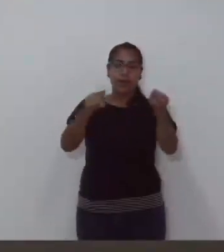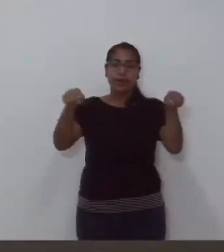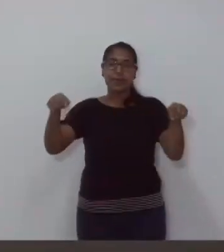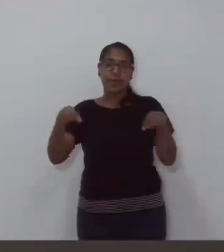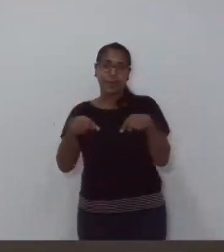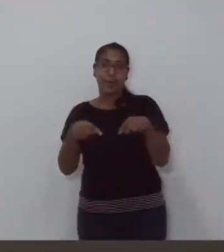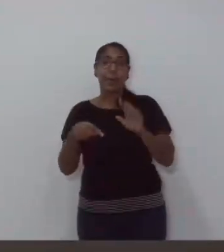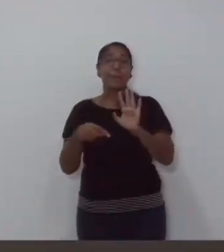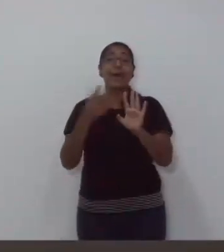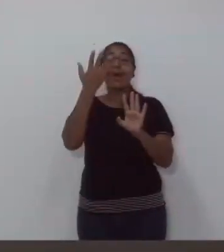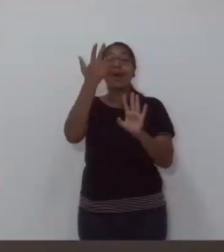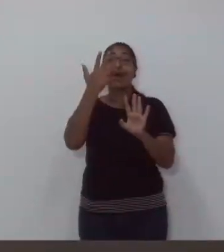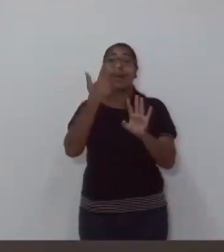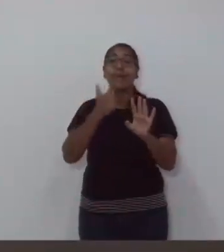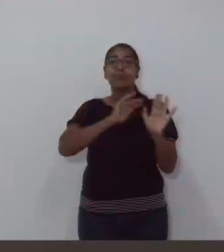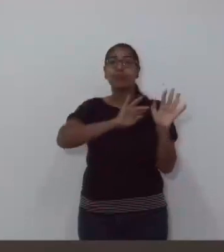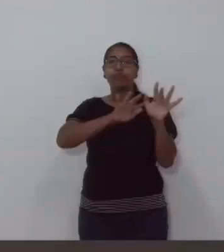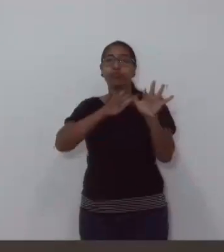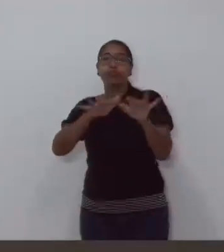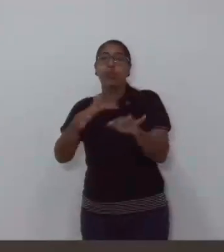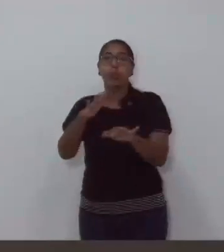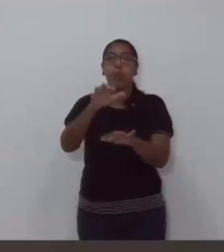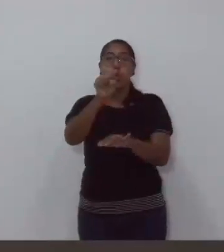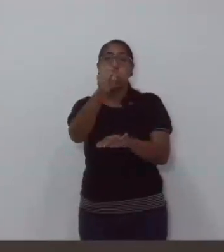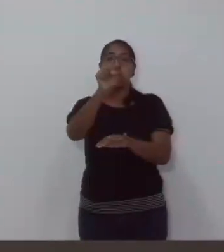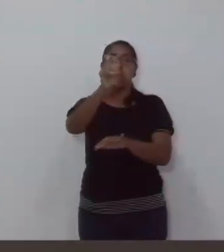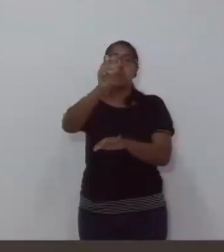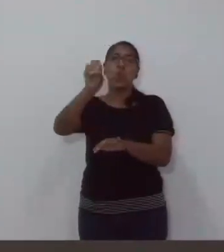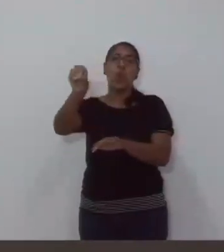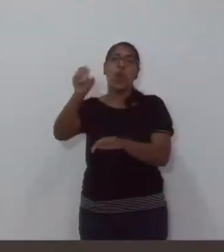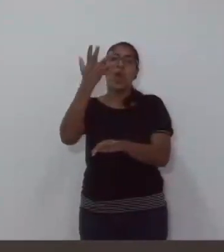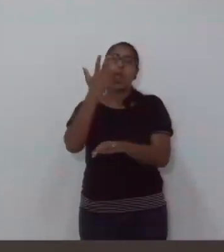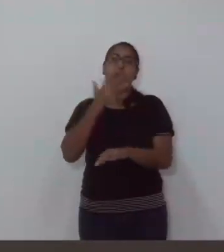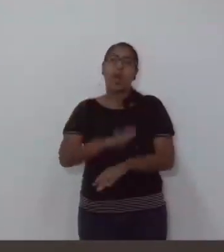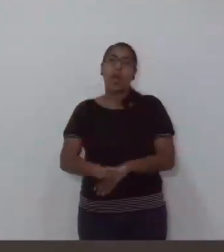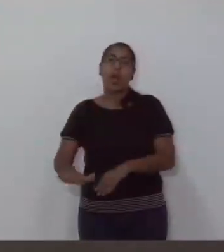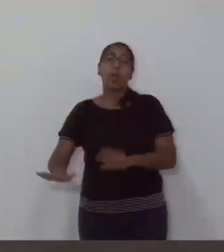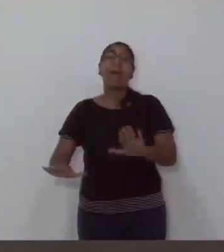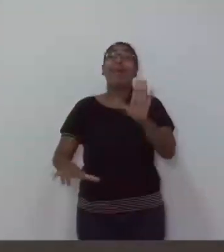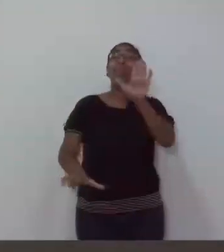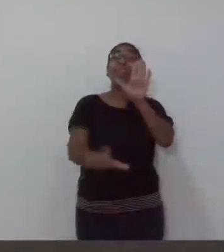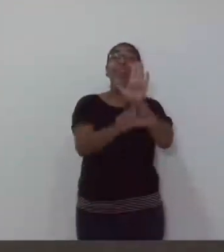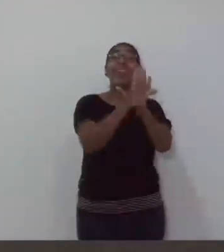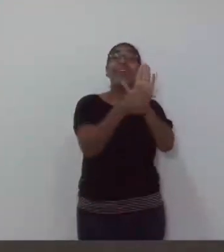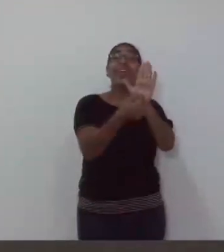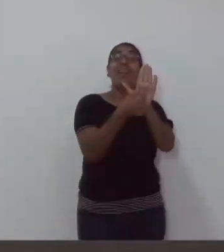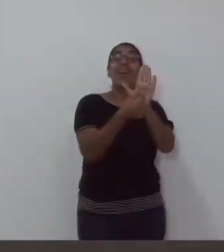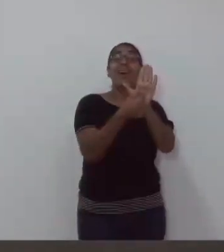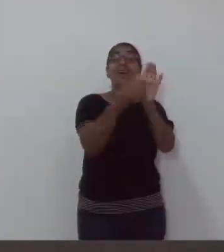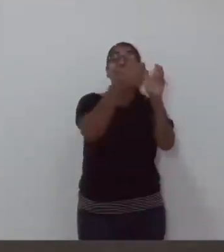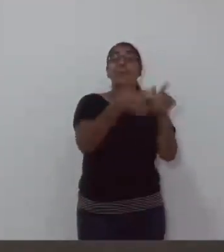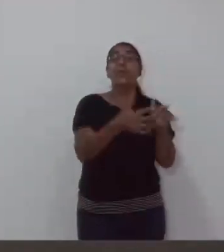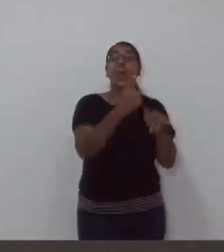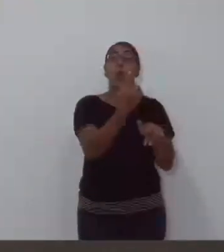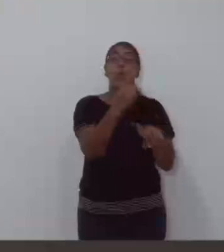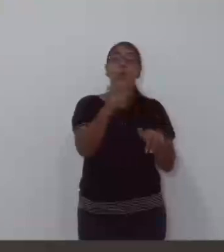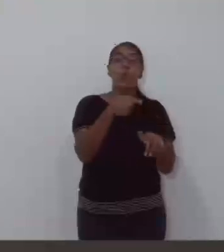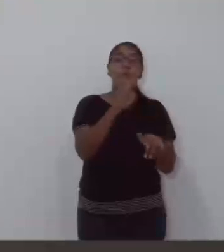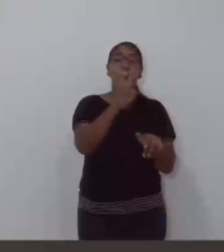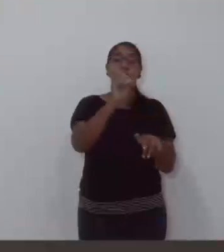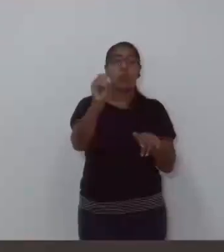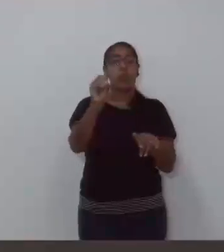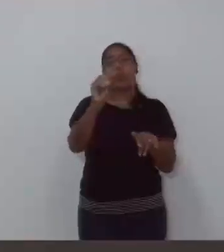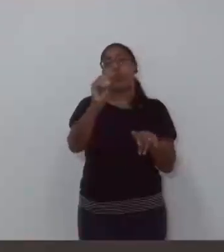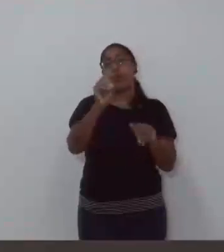crianças atendentes é em torno de 250 crianças. E a lei fala que é 1,50 a